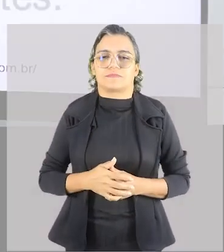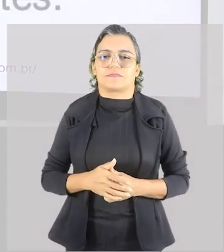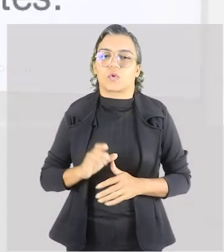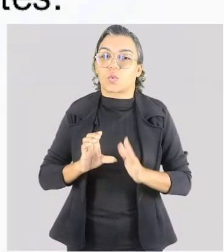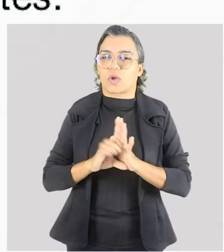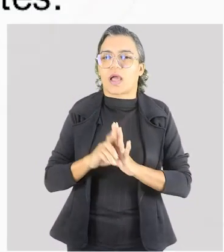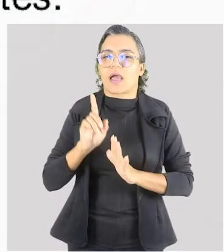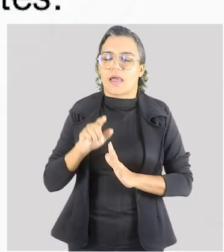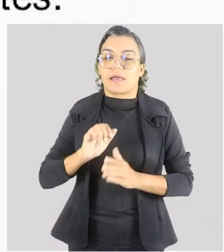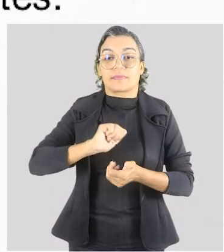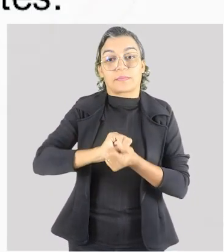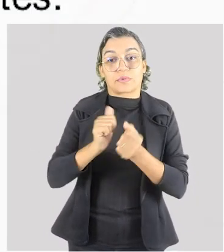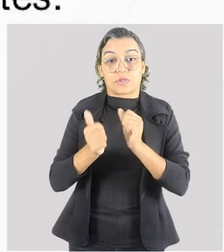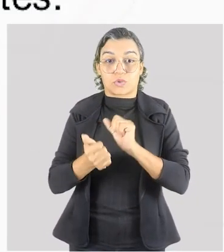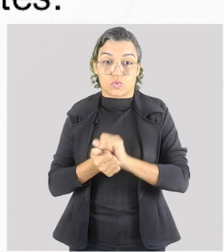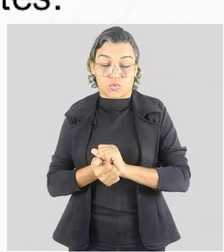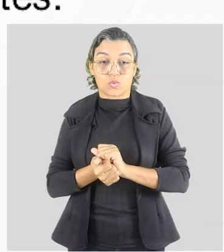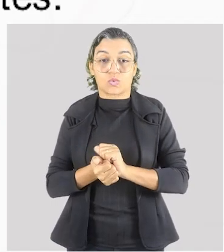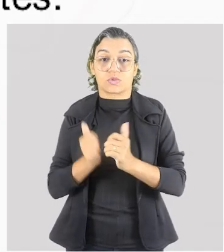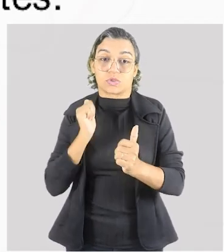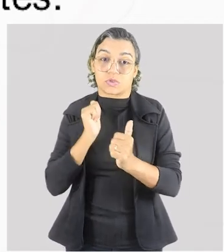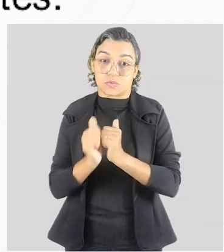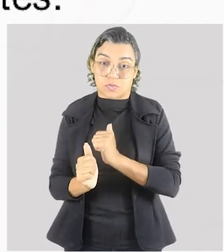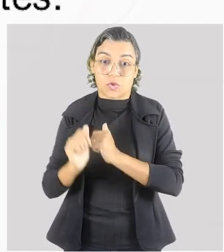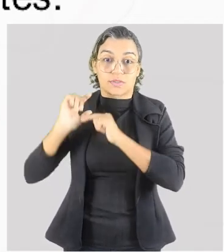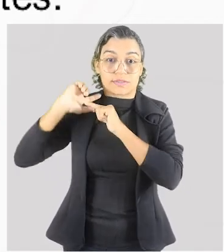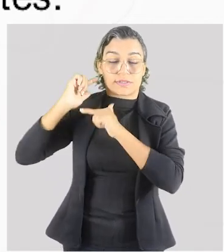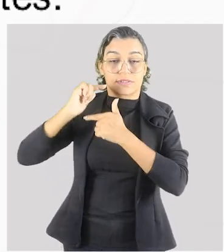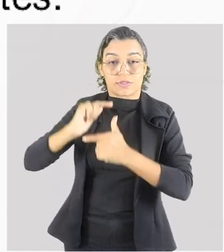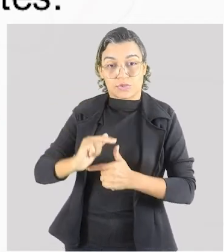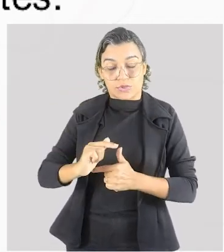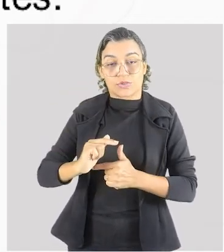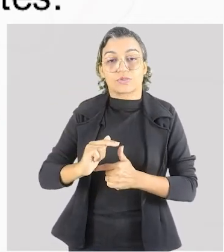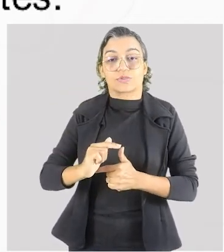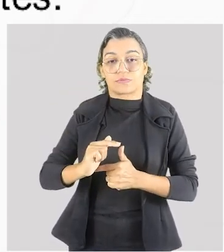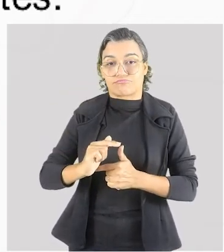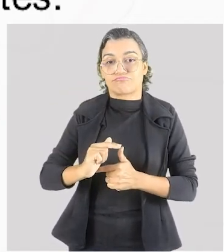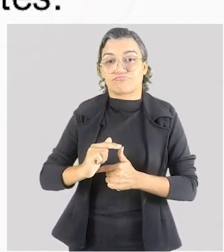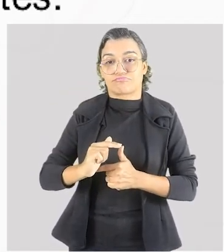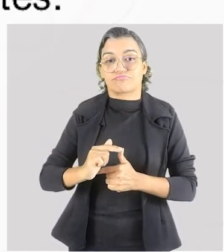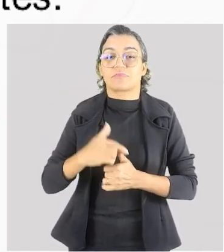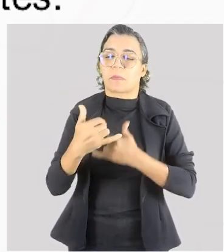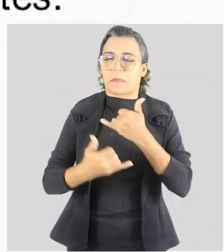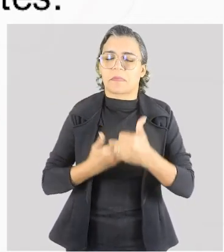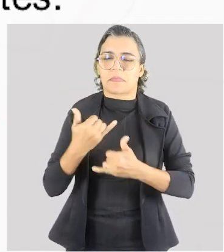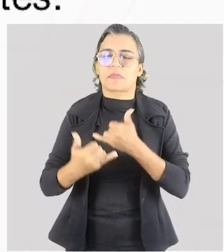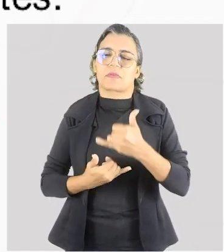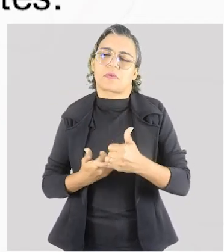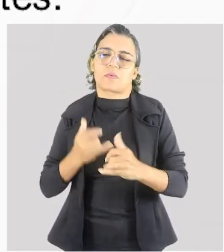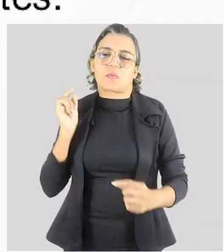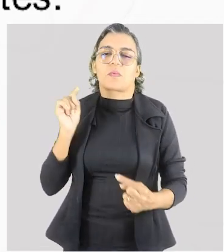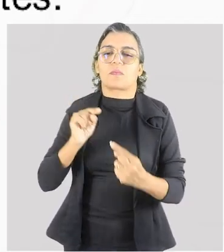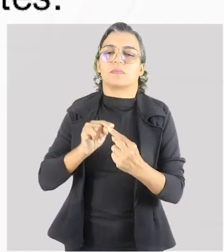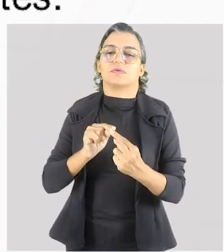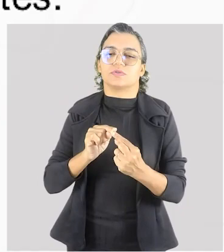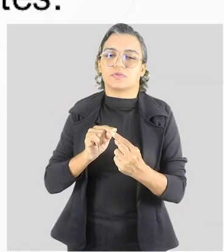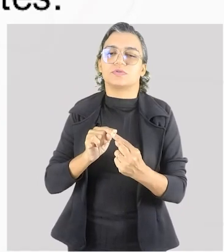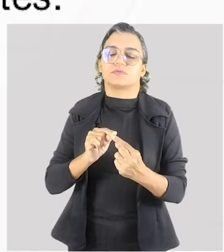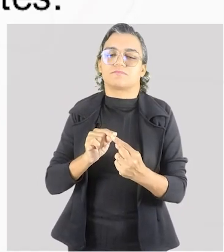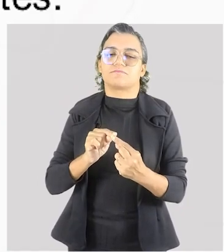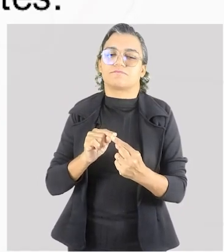conceito são adaptações, tá, de esportes tradicionais e recreativos com o intuito